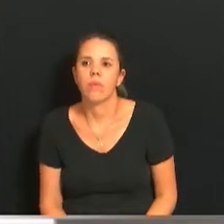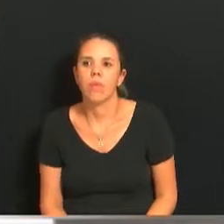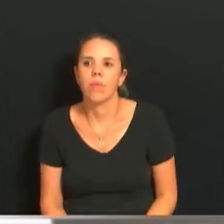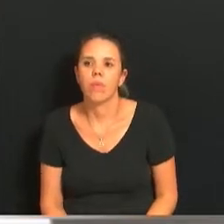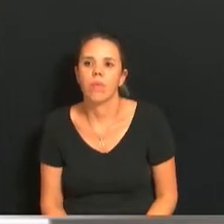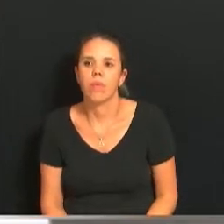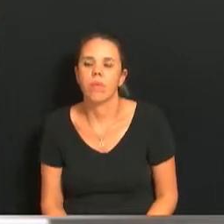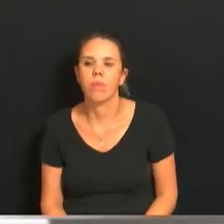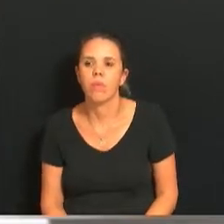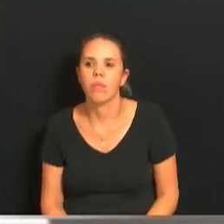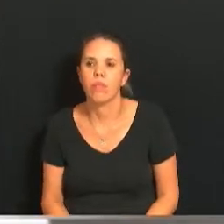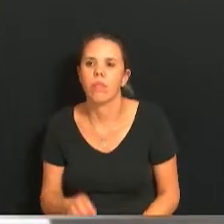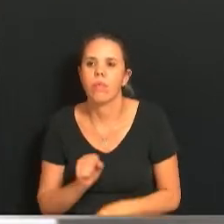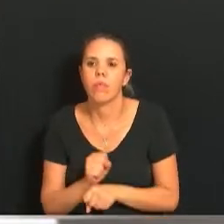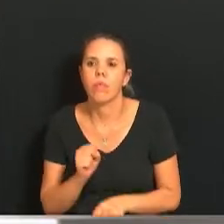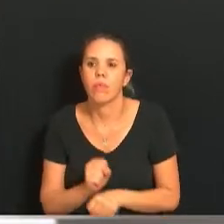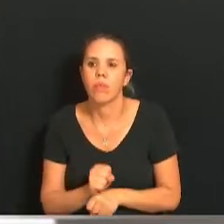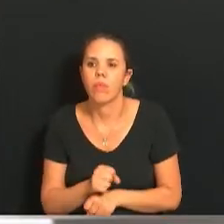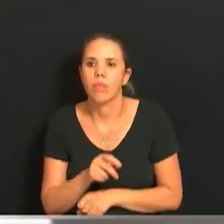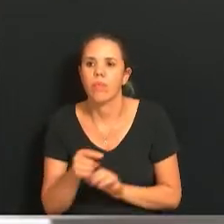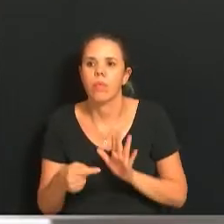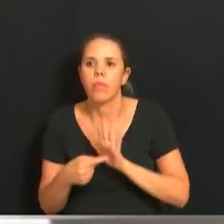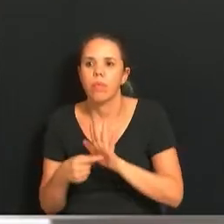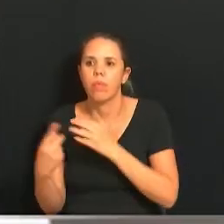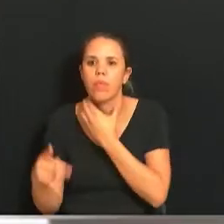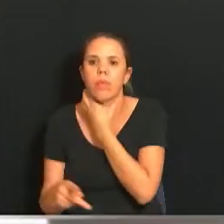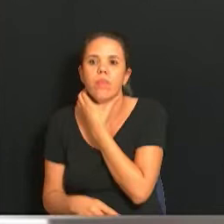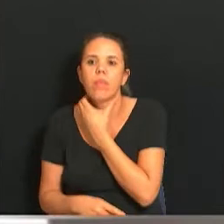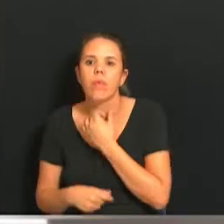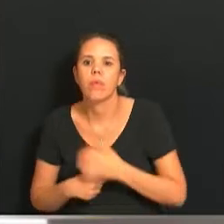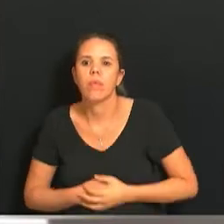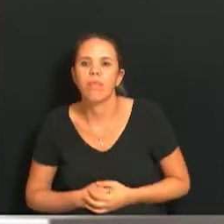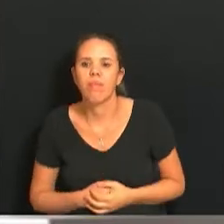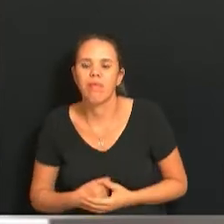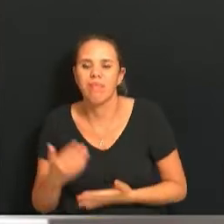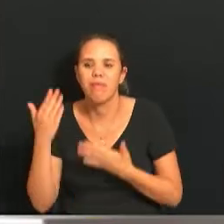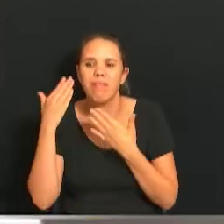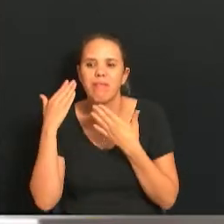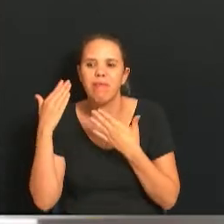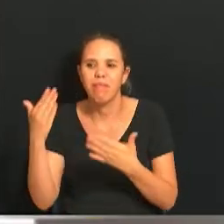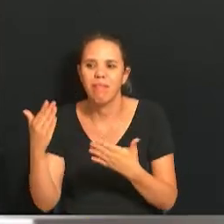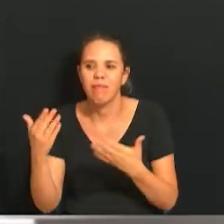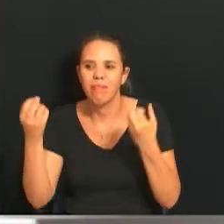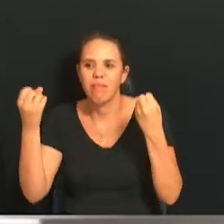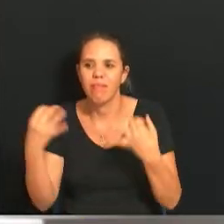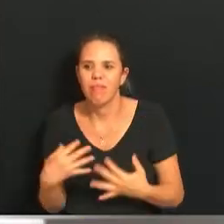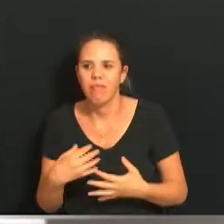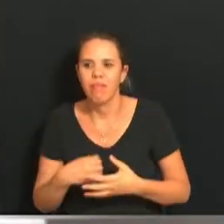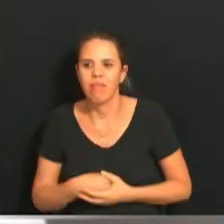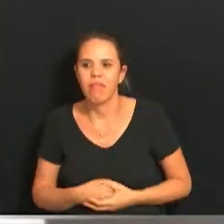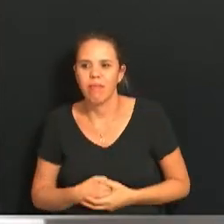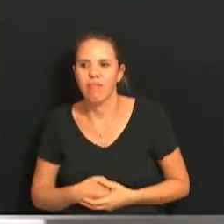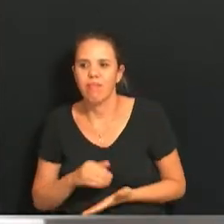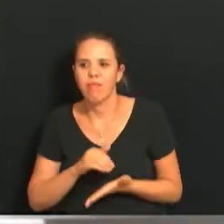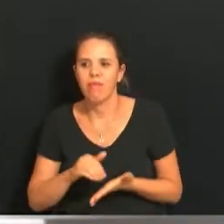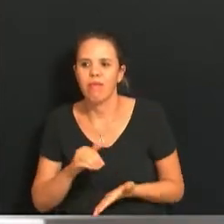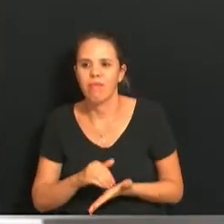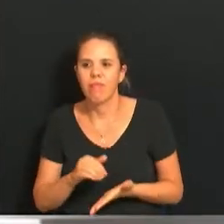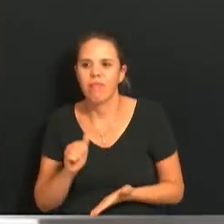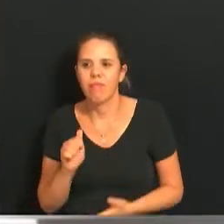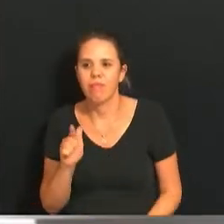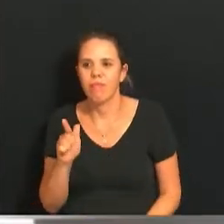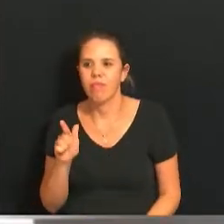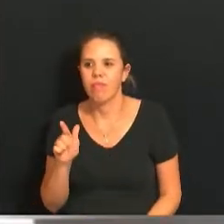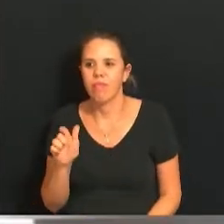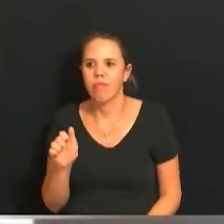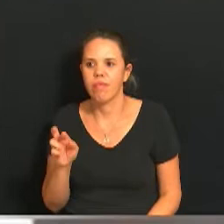Então, eu aguardo agora aí a apresentação deles e quero agradecer a explicação da secretária Alexandra,